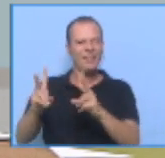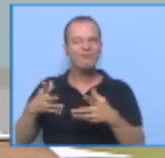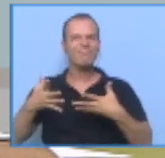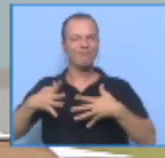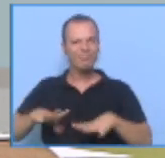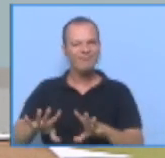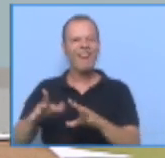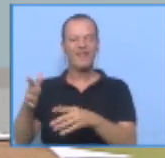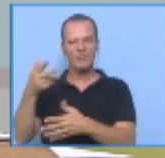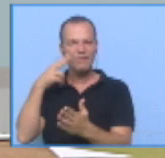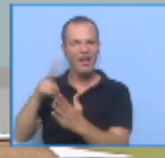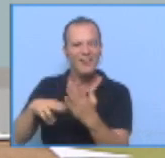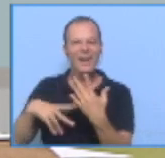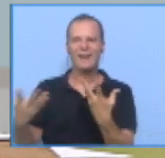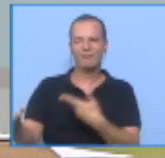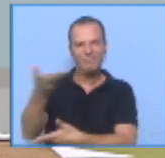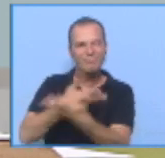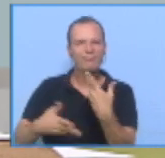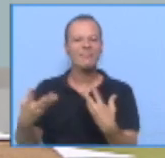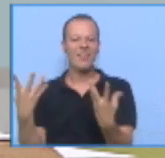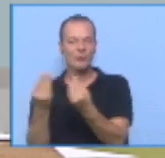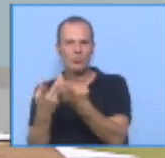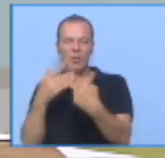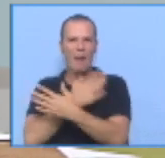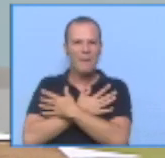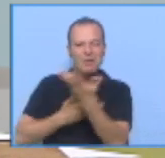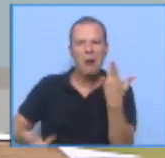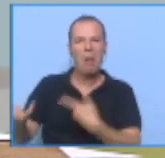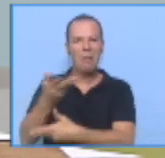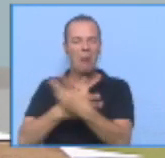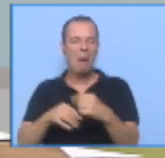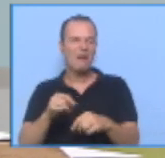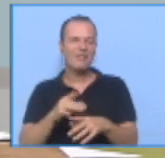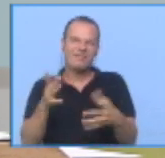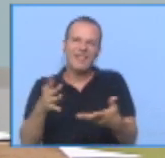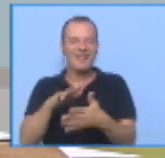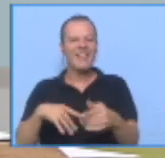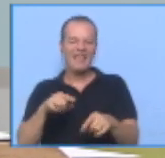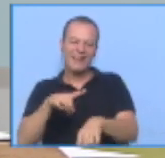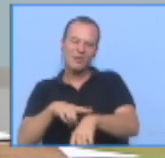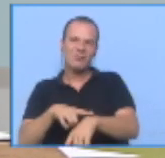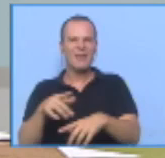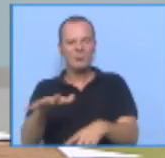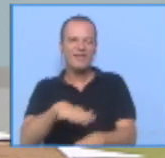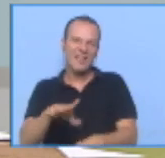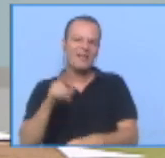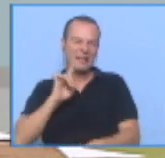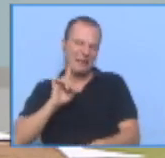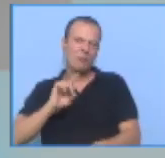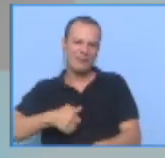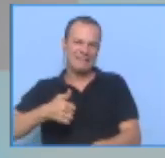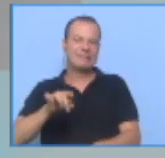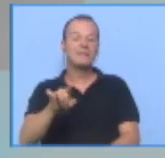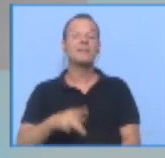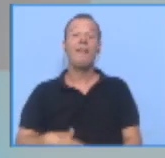diferentes, estar mais com os amigos, sem a pressão de que tenho que fazer qualquer coisa, com a família, são momentos importantes. As férias, e pelo que